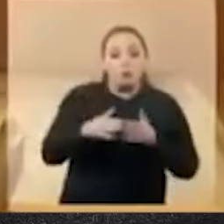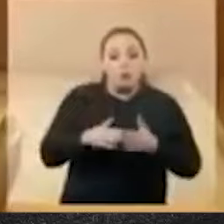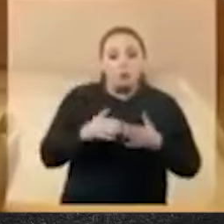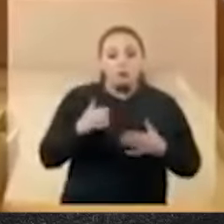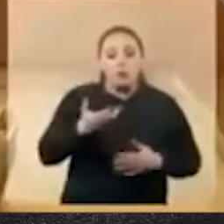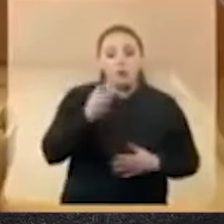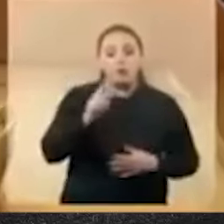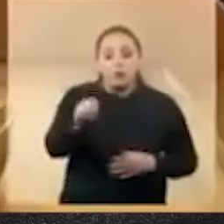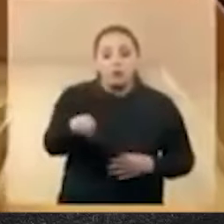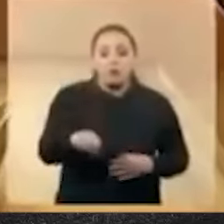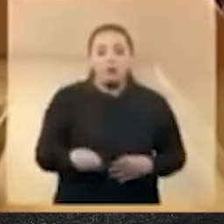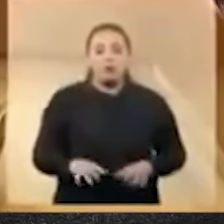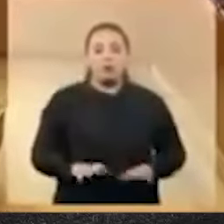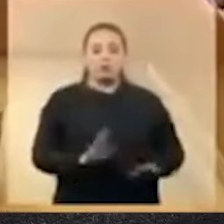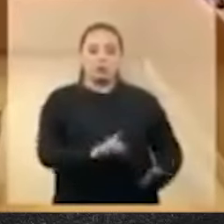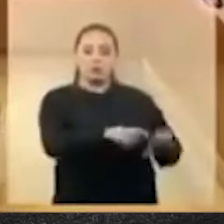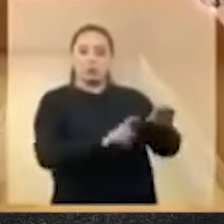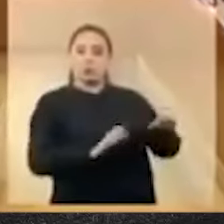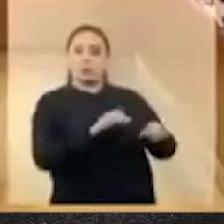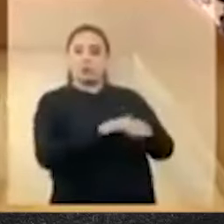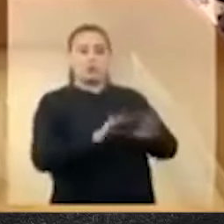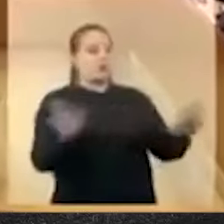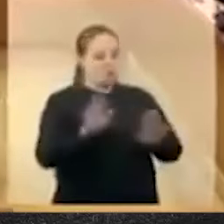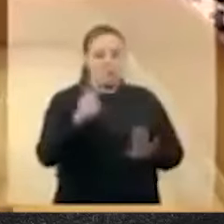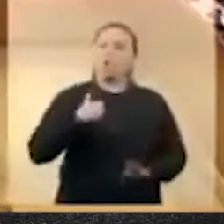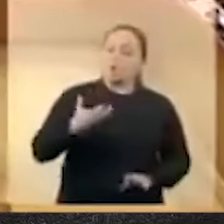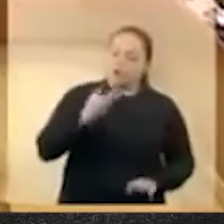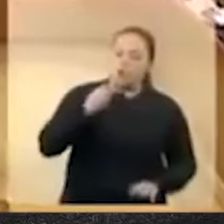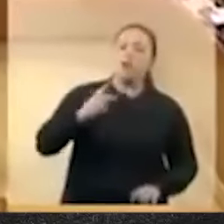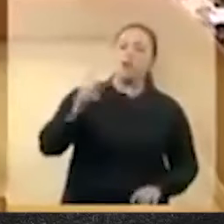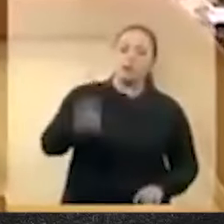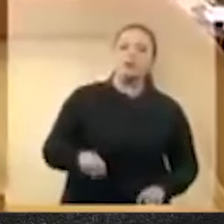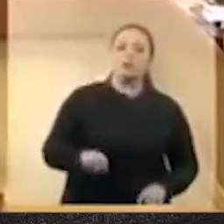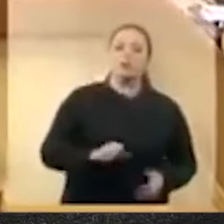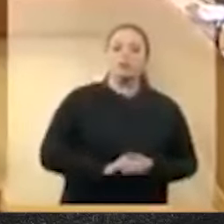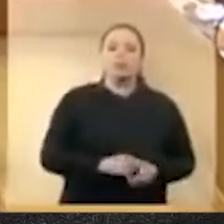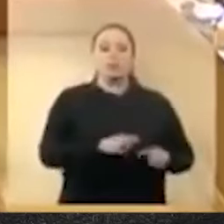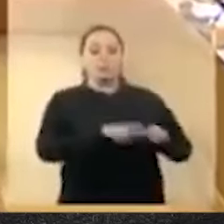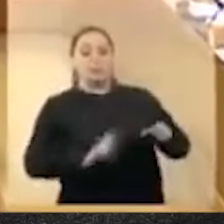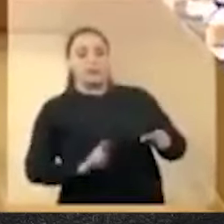palavra e continuo. Estou suspendendo apenas para o voto. Não, estou com a palavra e continuo, presidente. A suspensa ou não está? Está suspensa a sessão. Não, eu continuo.